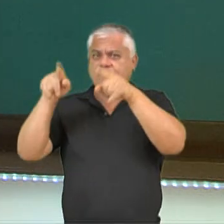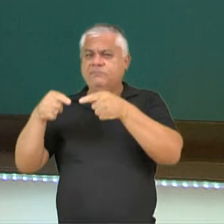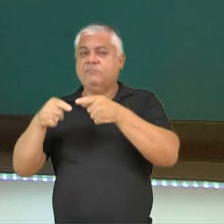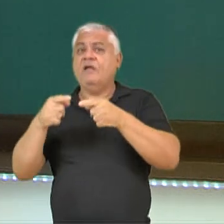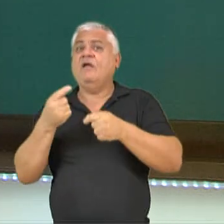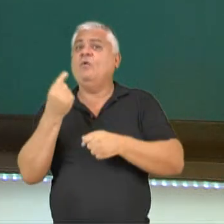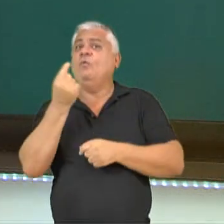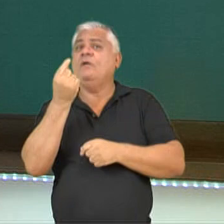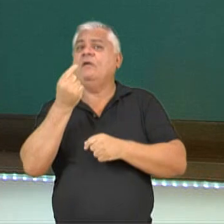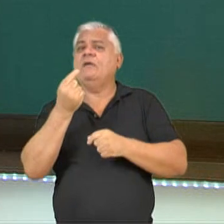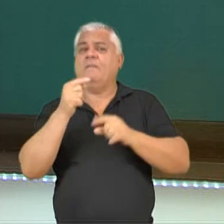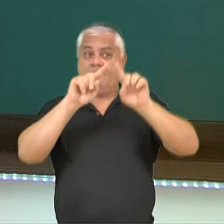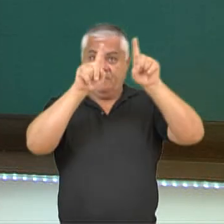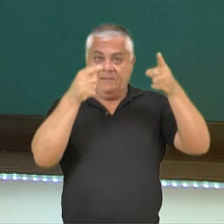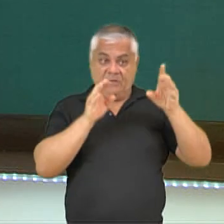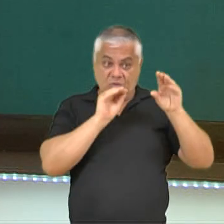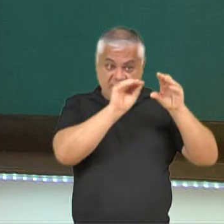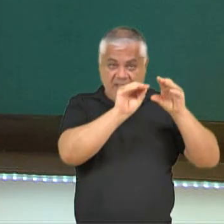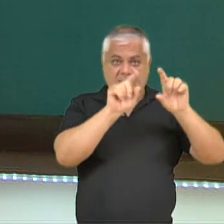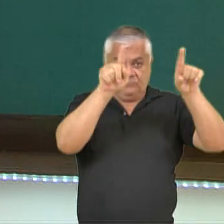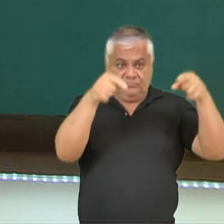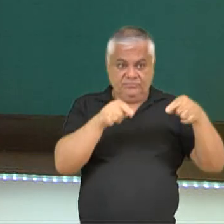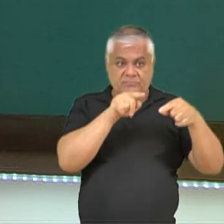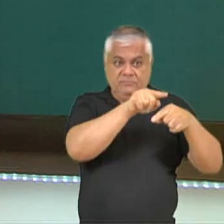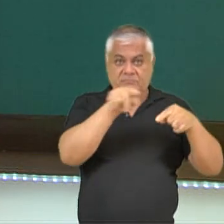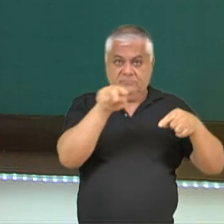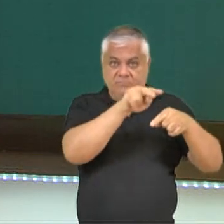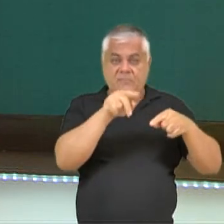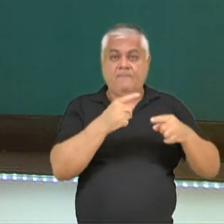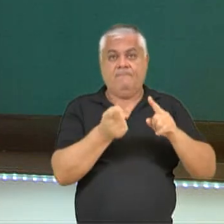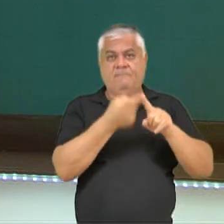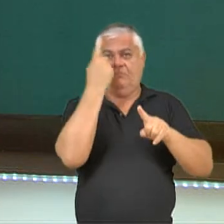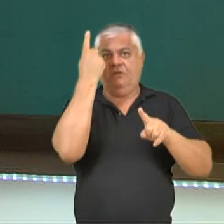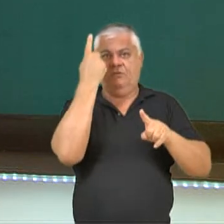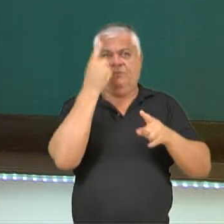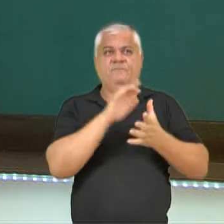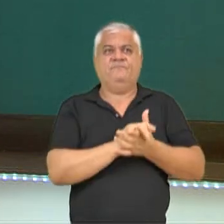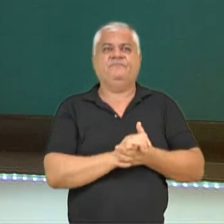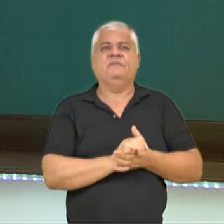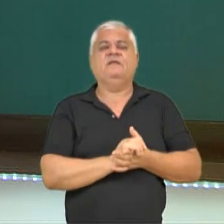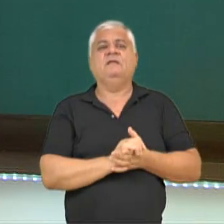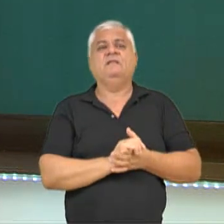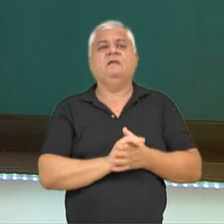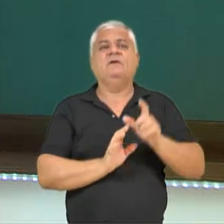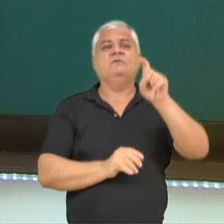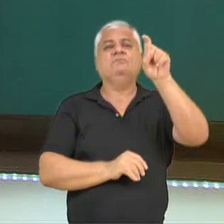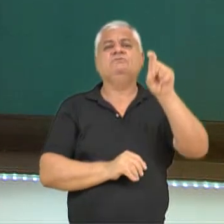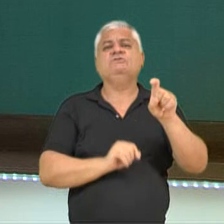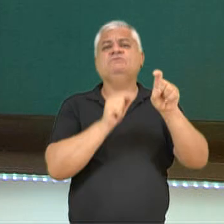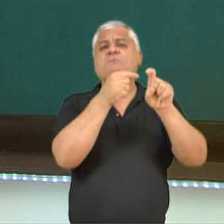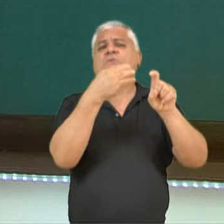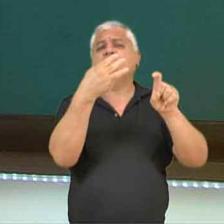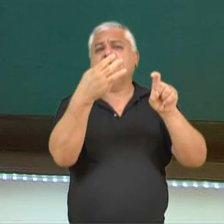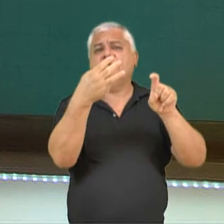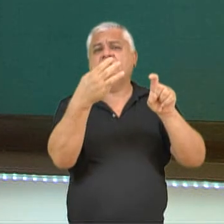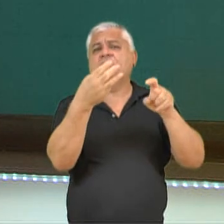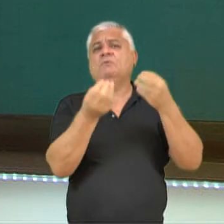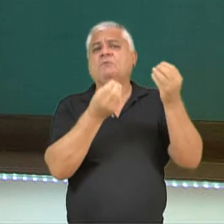parênteses, a gente resolve primeiro o que está dentro dos parênteses, ok? Beleza. Posso fazer essa subtração x menos